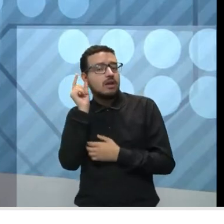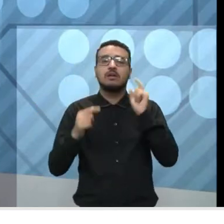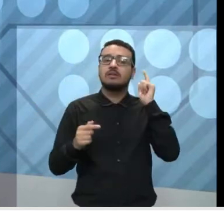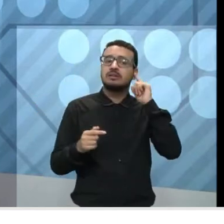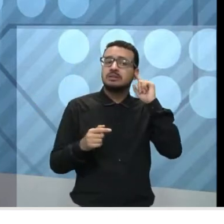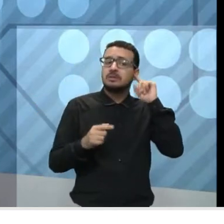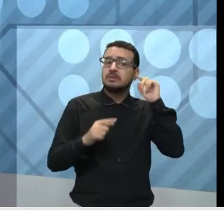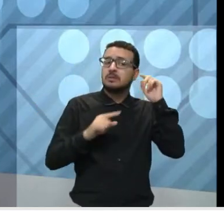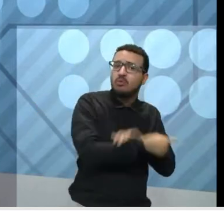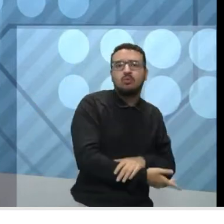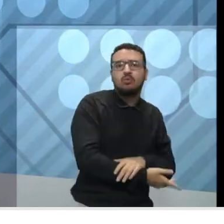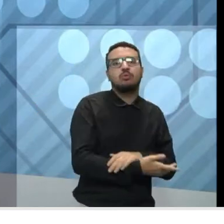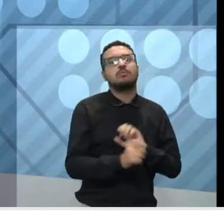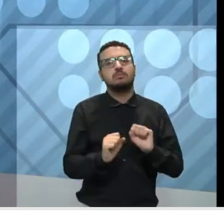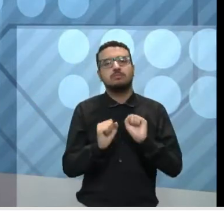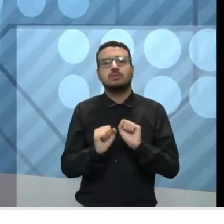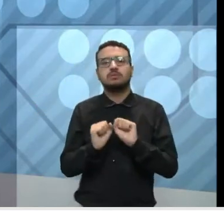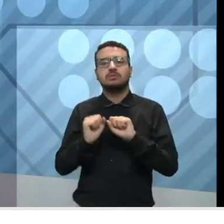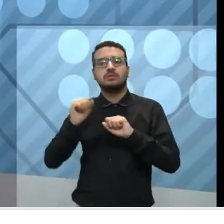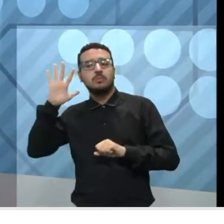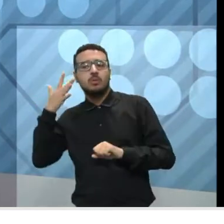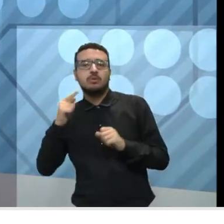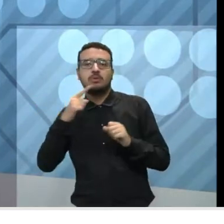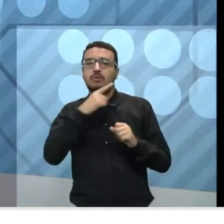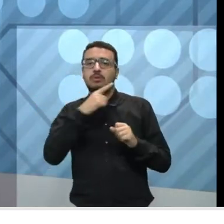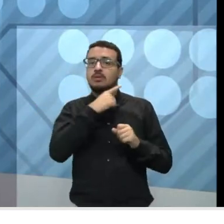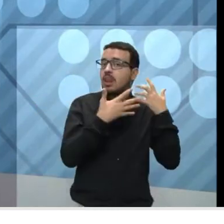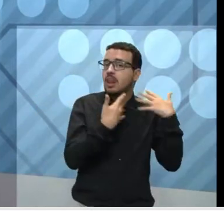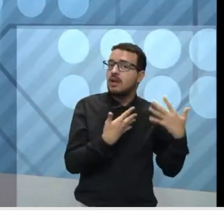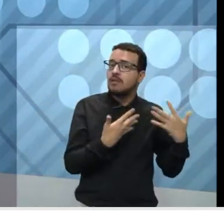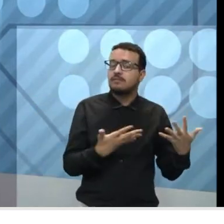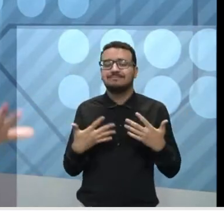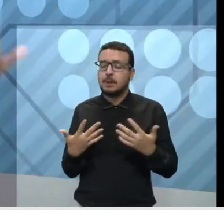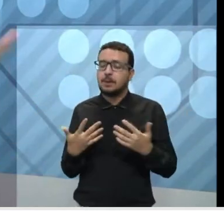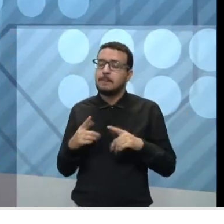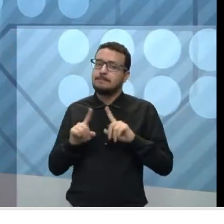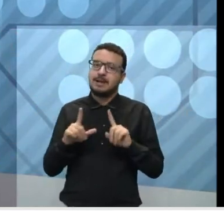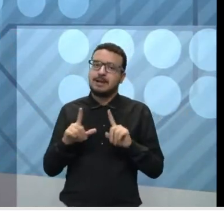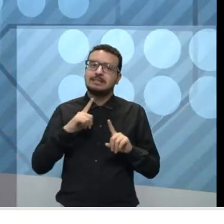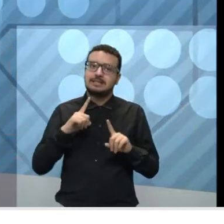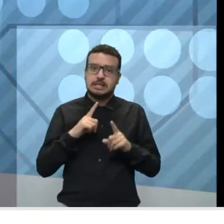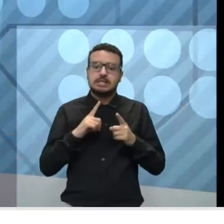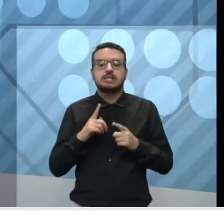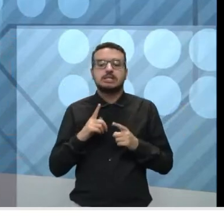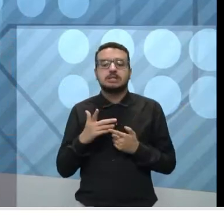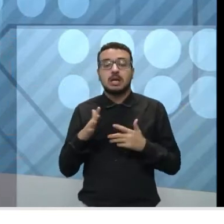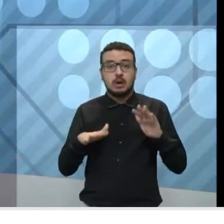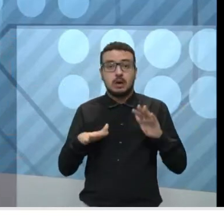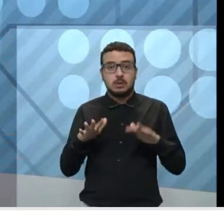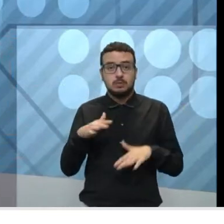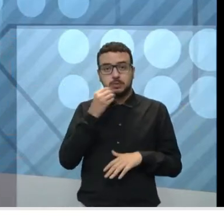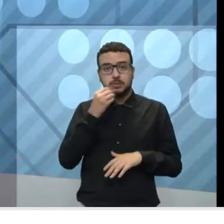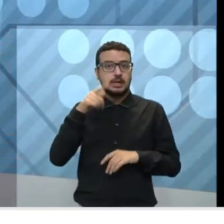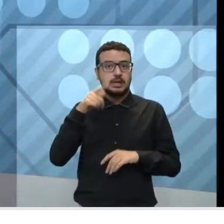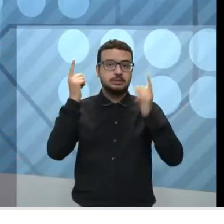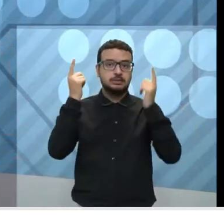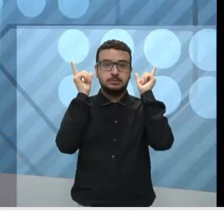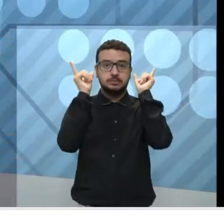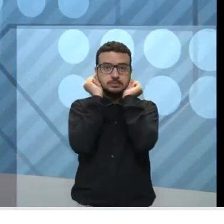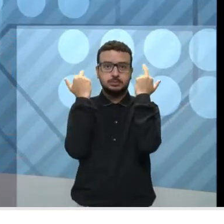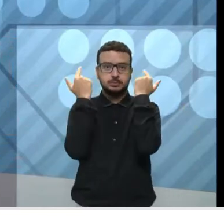No entanto, existem muitos casos de semelhanças, tá? João Pedro tem uma perda auditiva